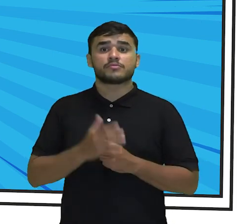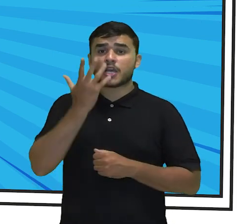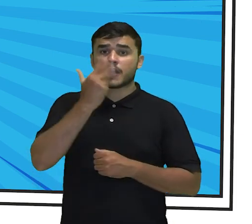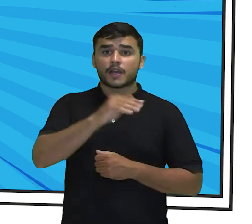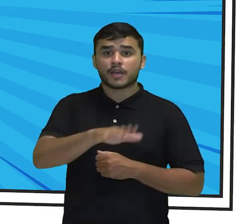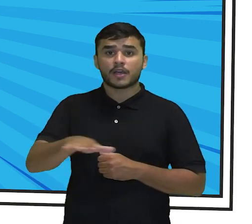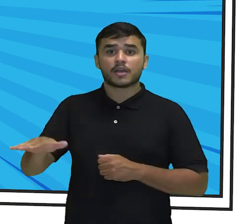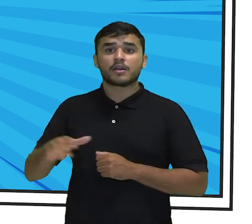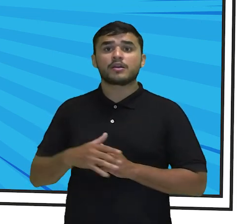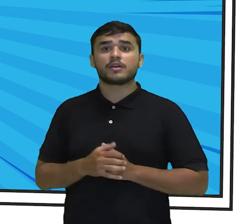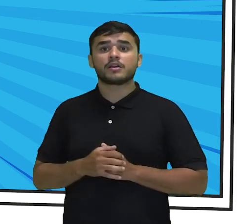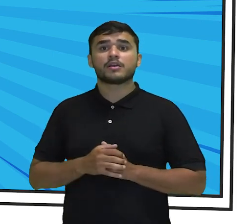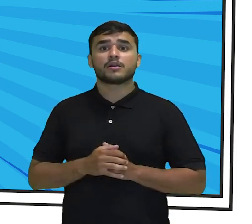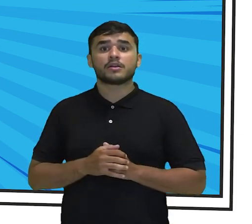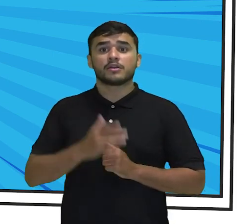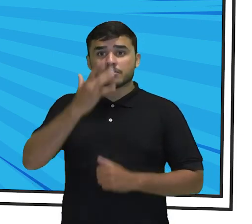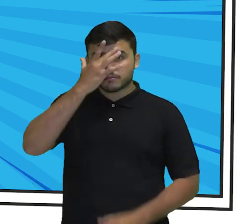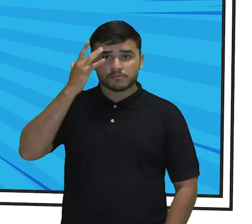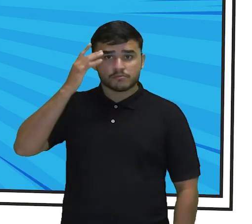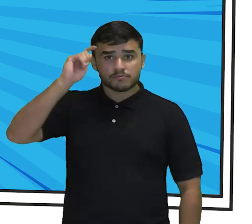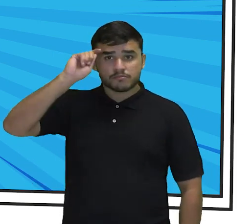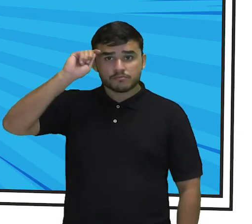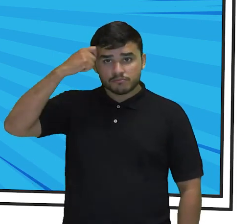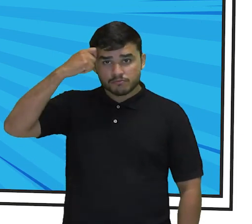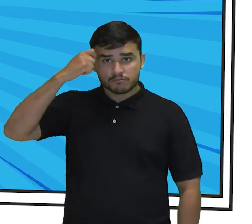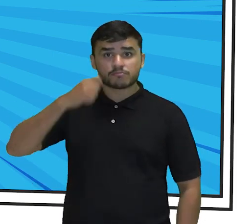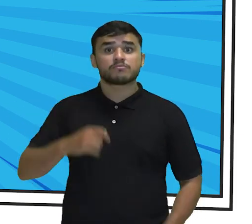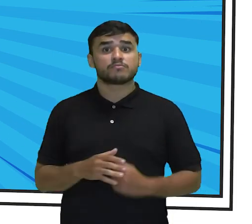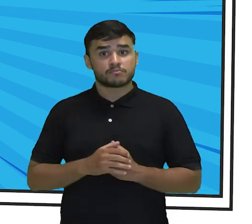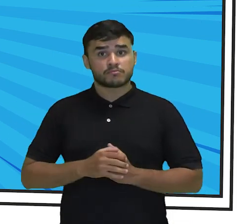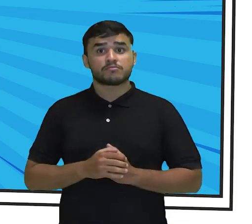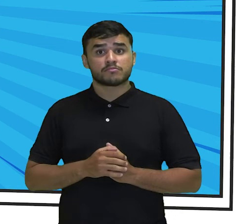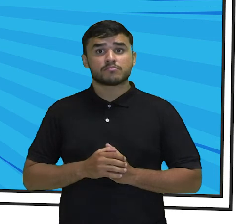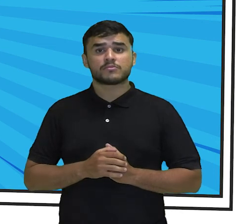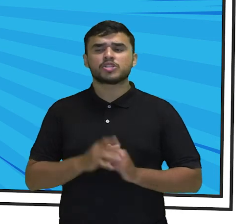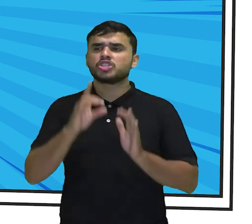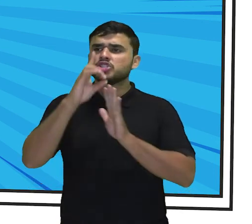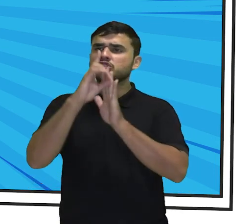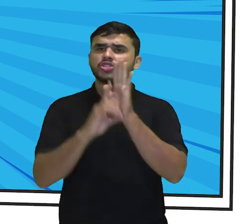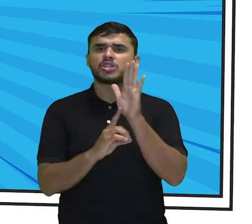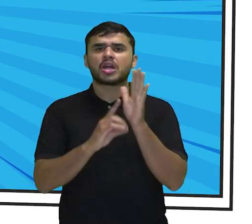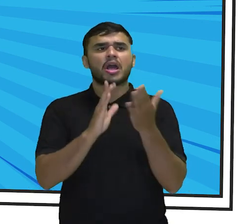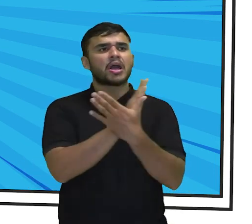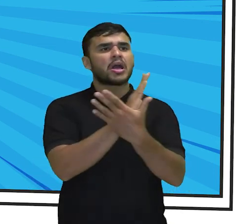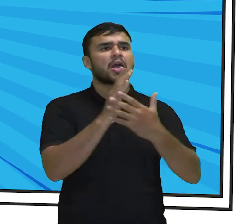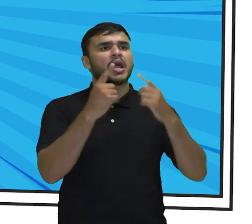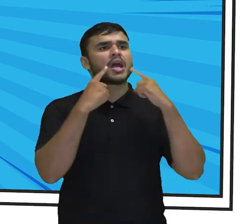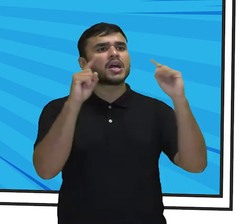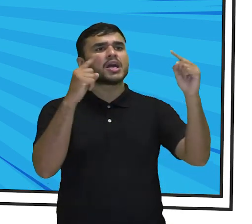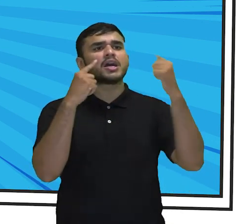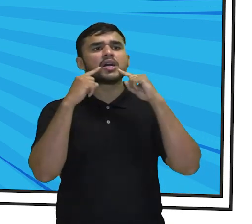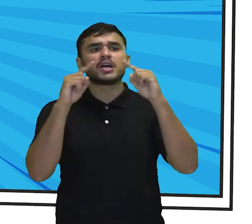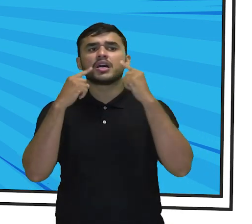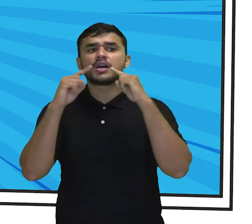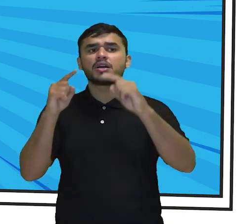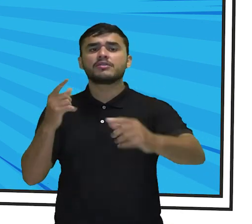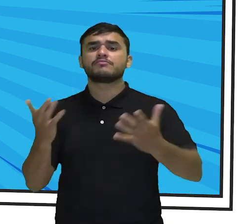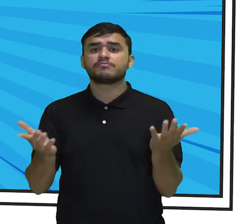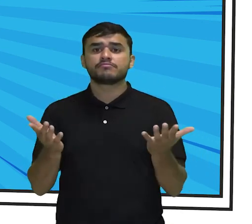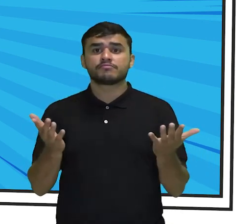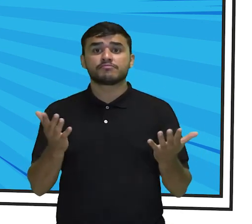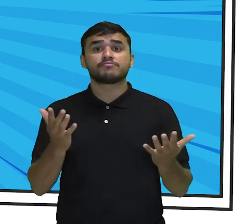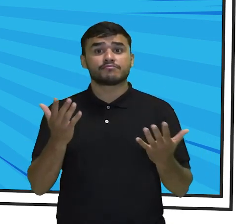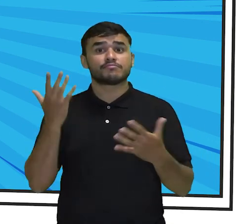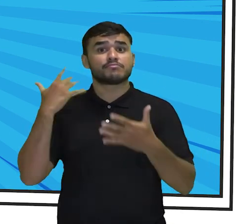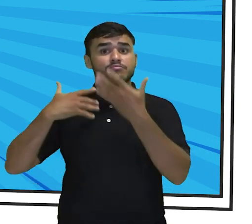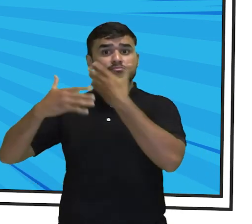crianças e aos pretos. Muitos direitos, que alguns reclamam, mas vai ver o passado. Poucos